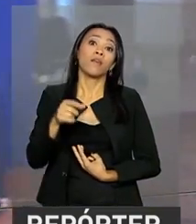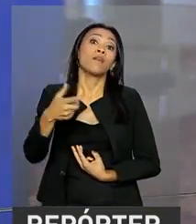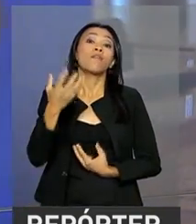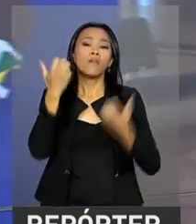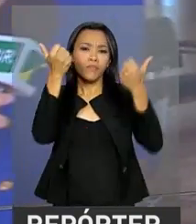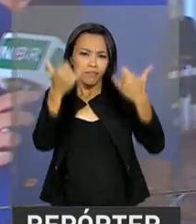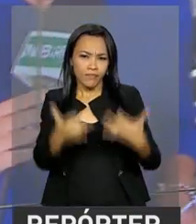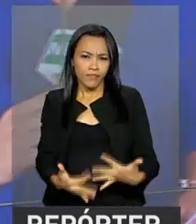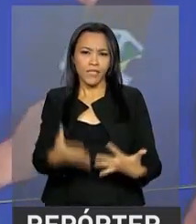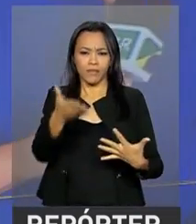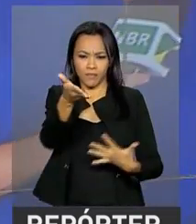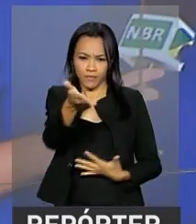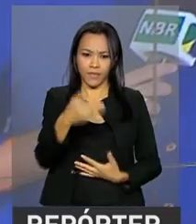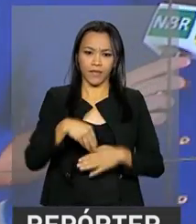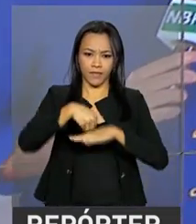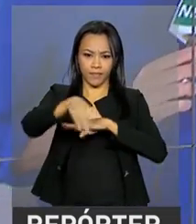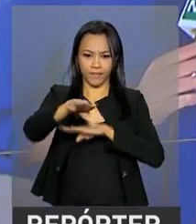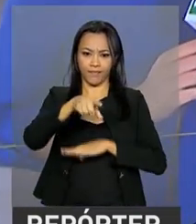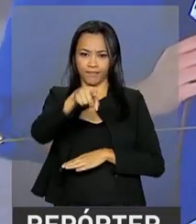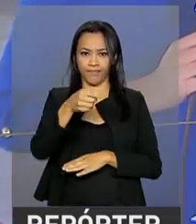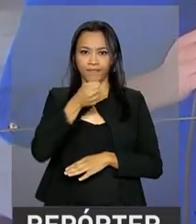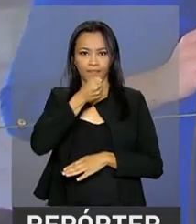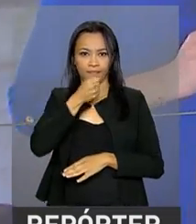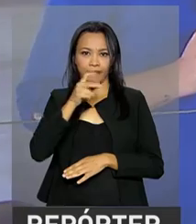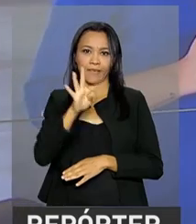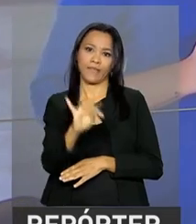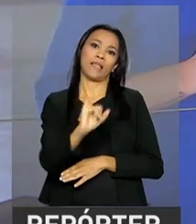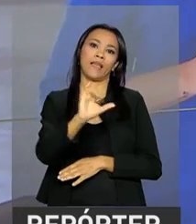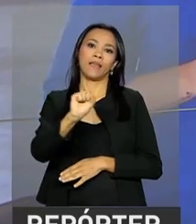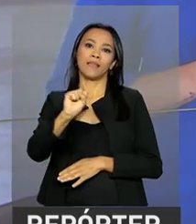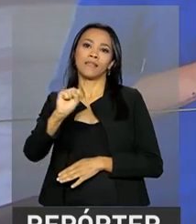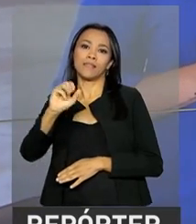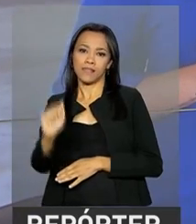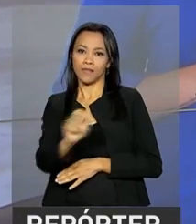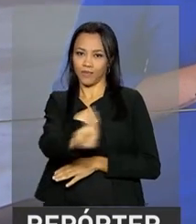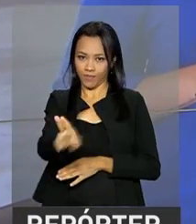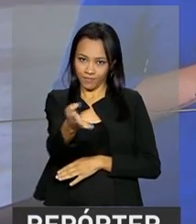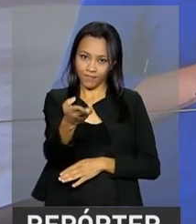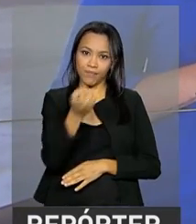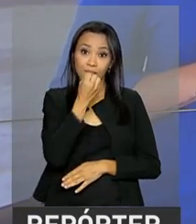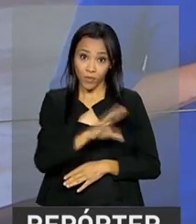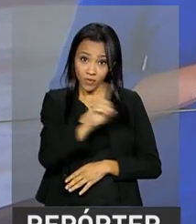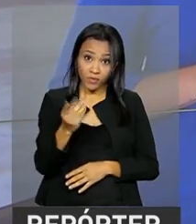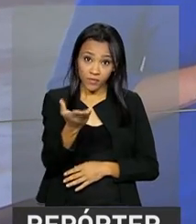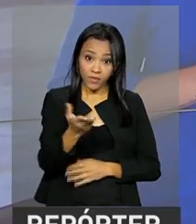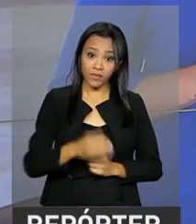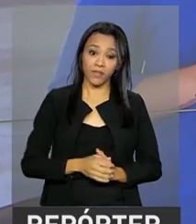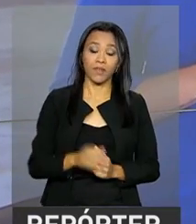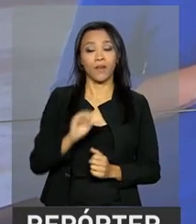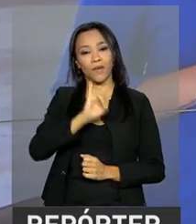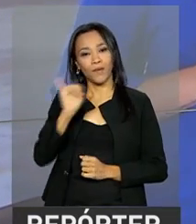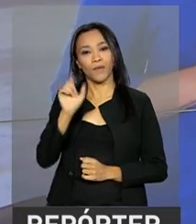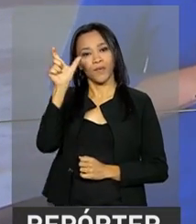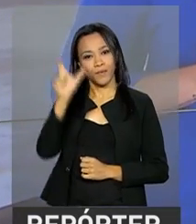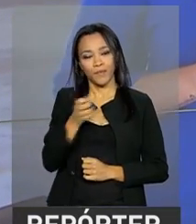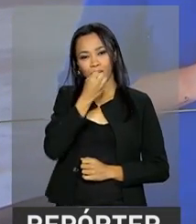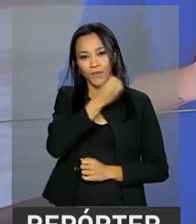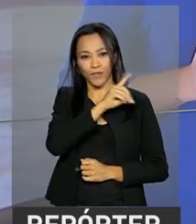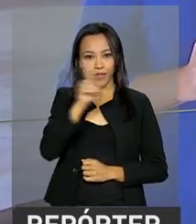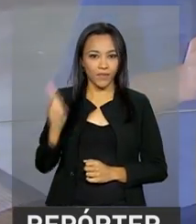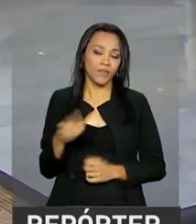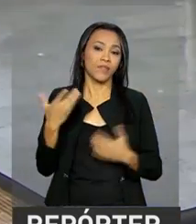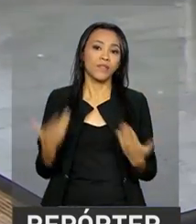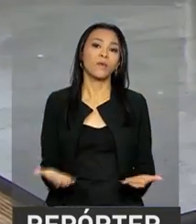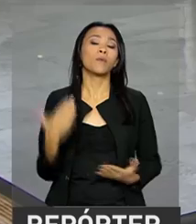Planalto e tem mais informações ao vivo pra gente oi Taíssa bom dia para você olá Leandro Bom dia a